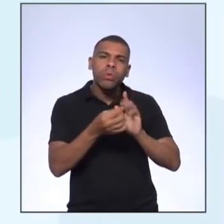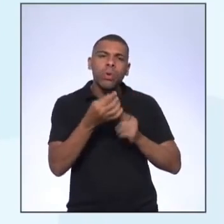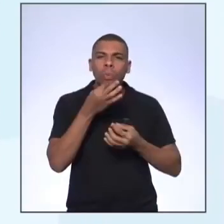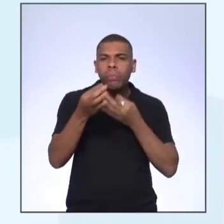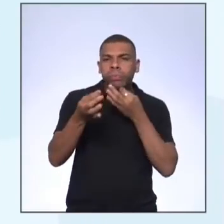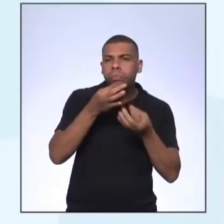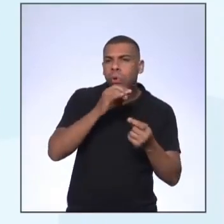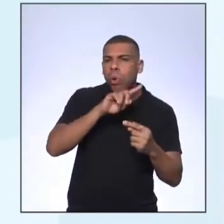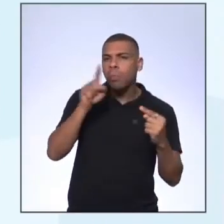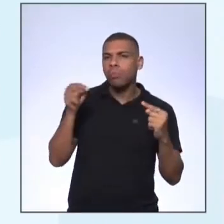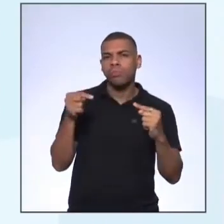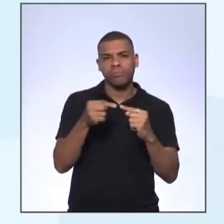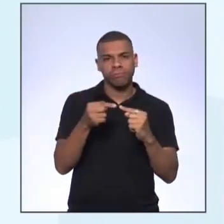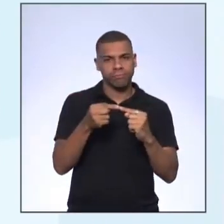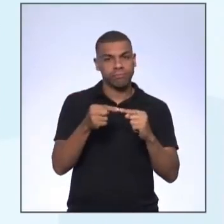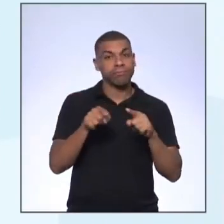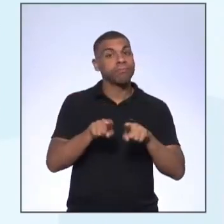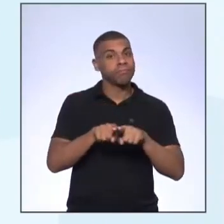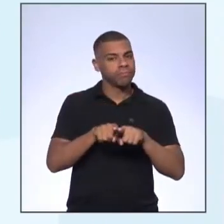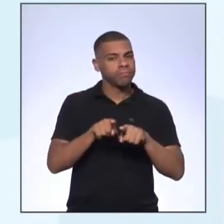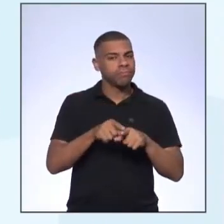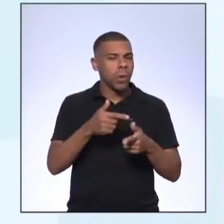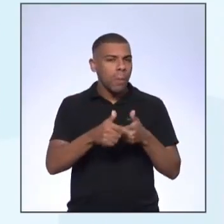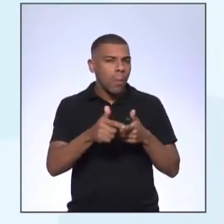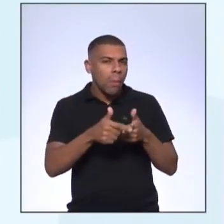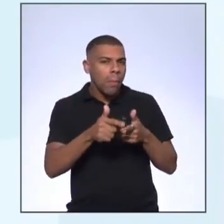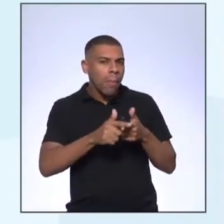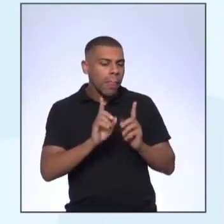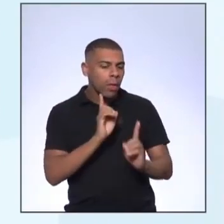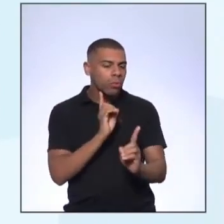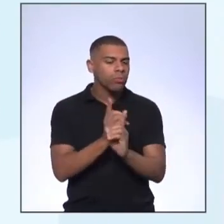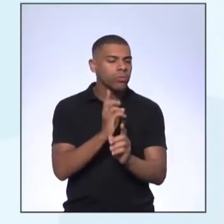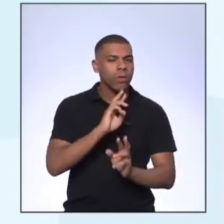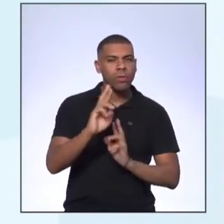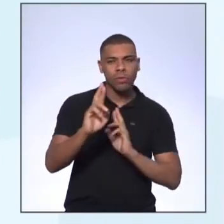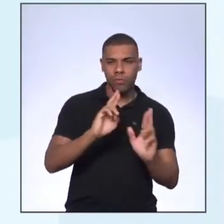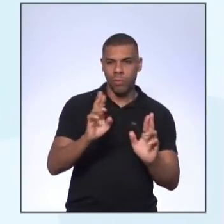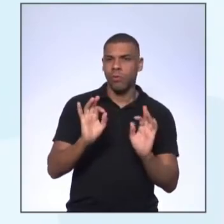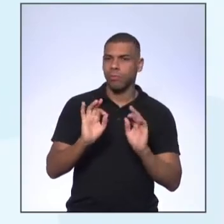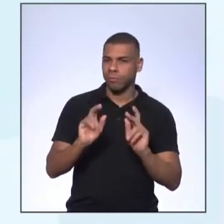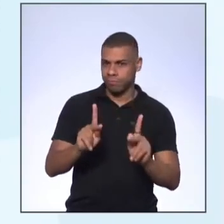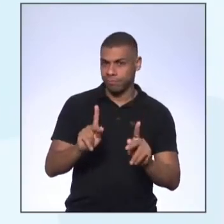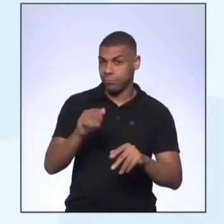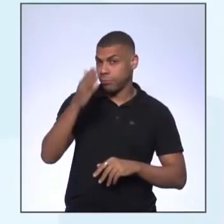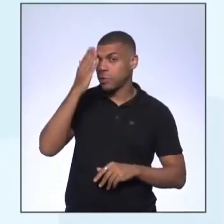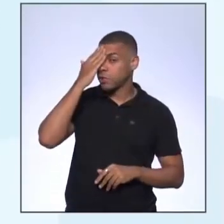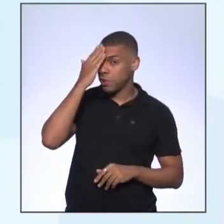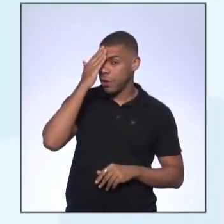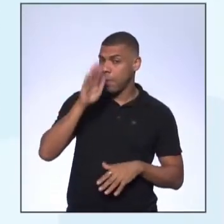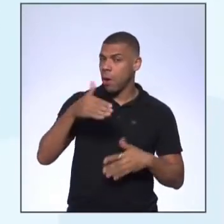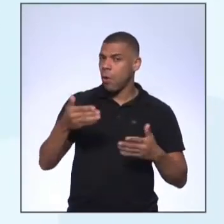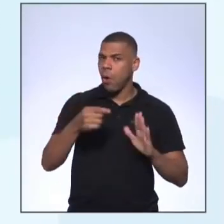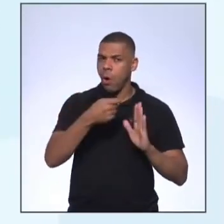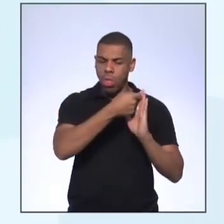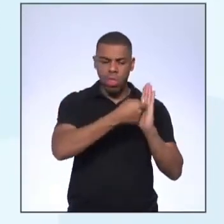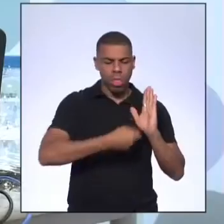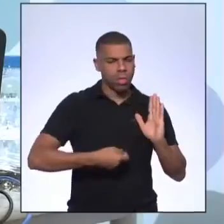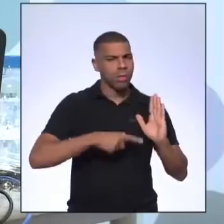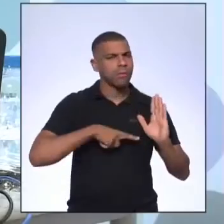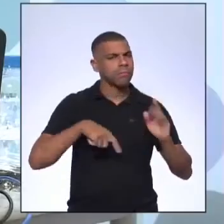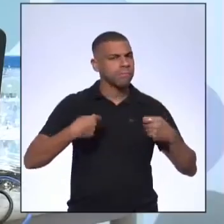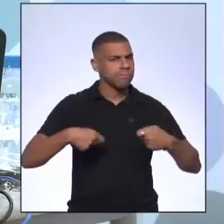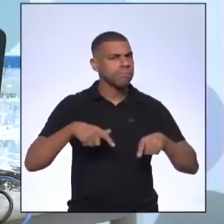vista objetivos e elencar soluções possíveis. Então, isso vocês já devem saber, o texto de vocês tem que